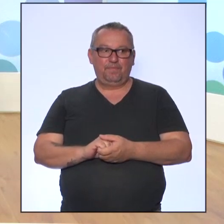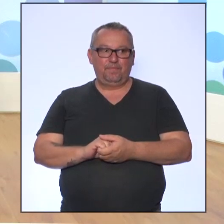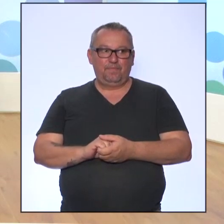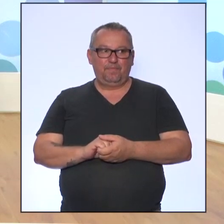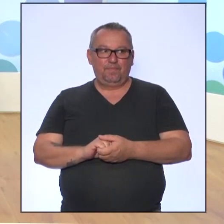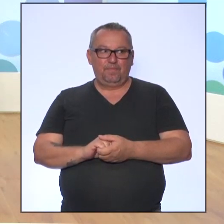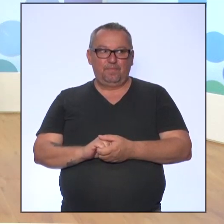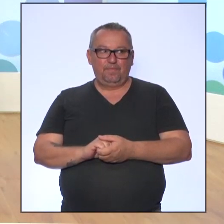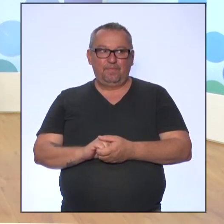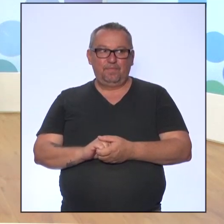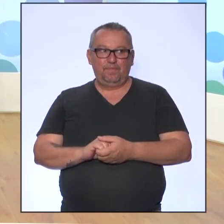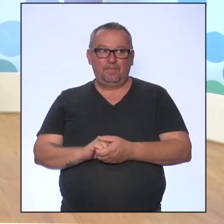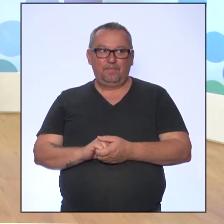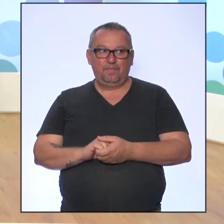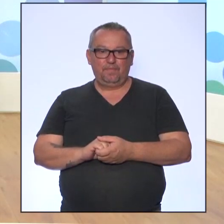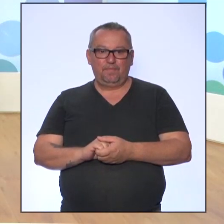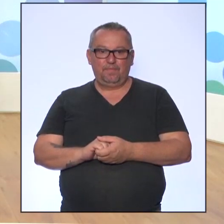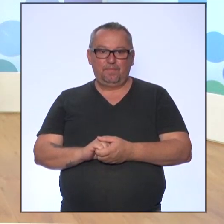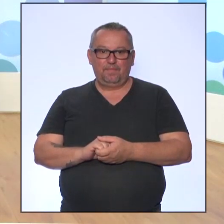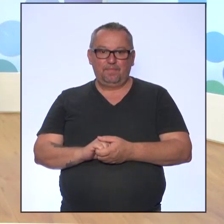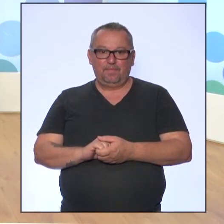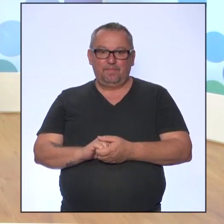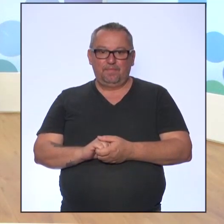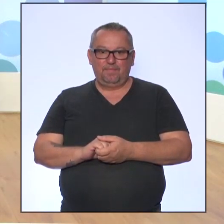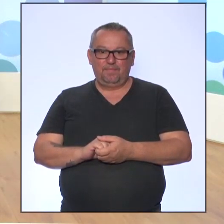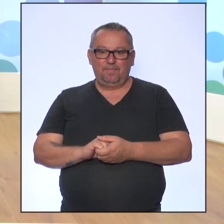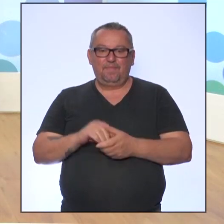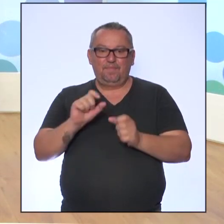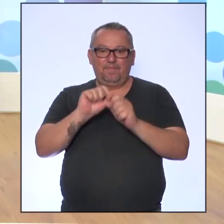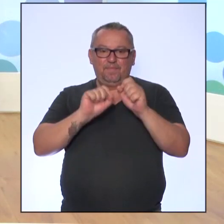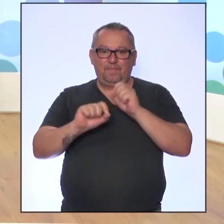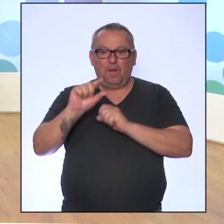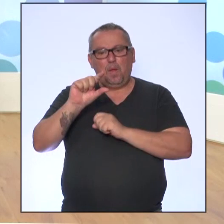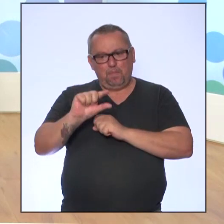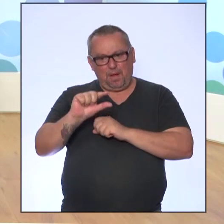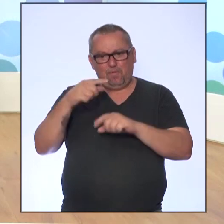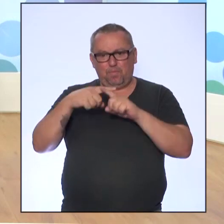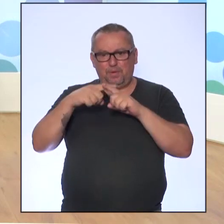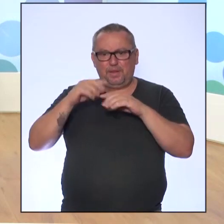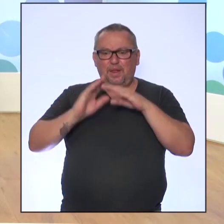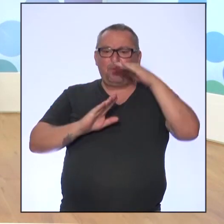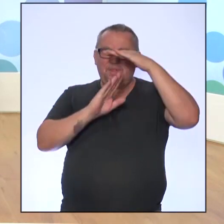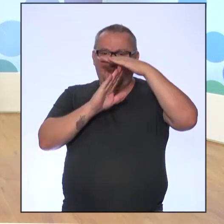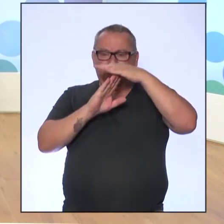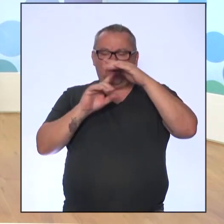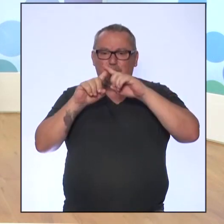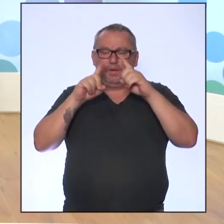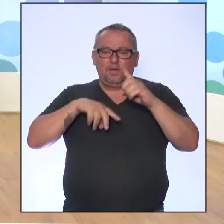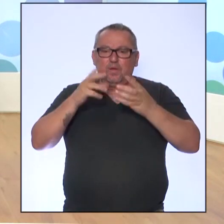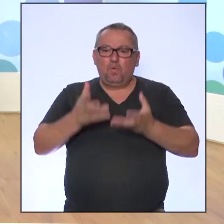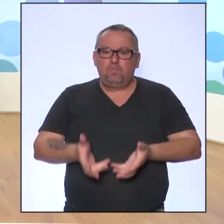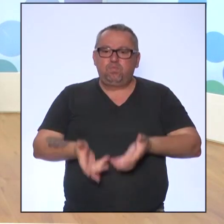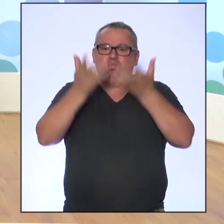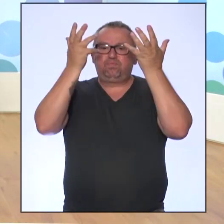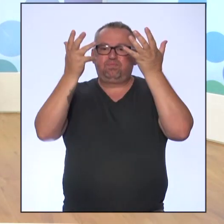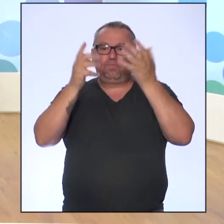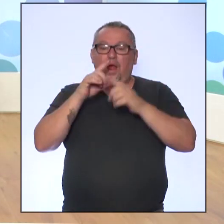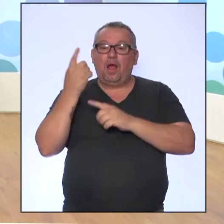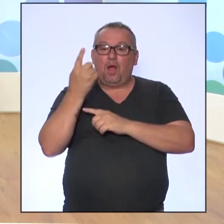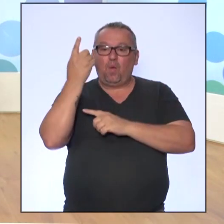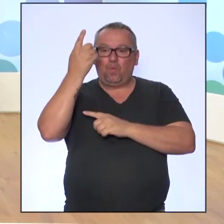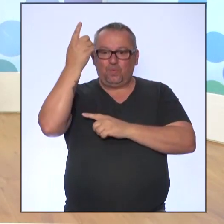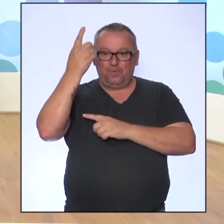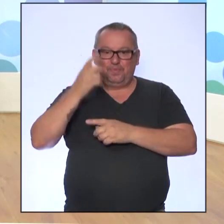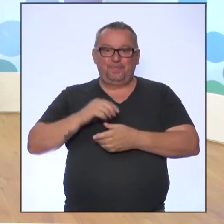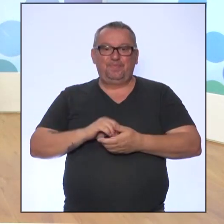Não pede para girar para o outro lado. Aqui a gente está jogando um pouco baixo por causa do teto, mas aí se vocês puderem, lembra que o movimento do giro, né, tem